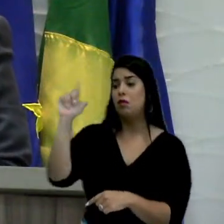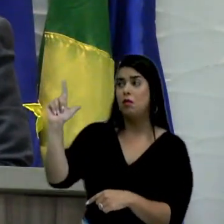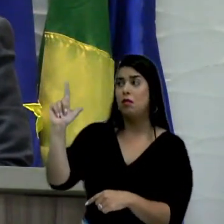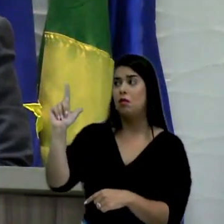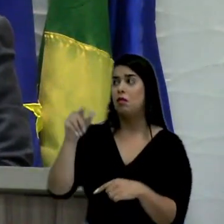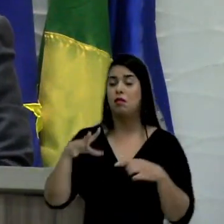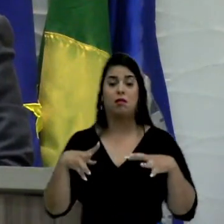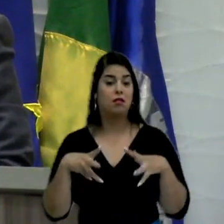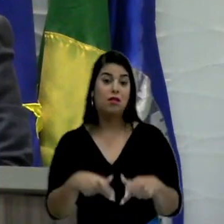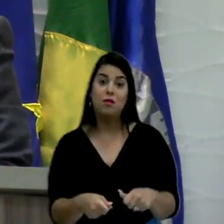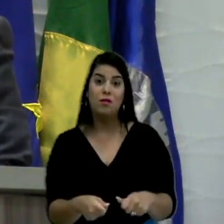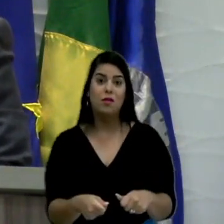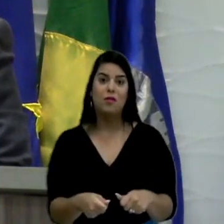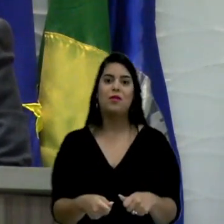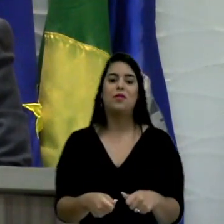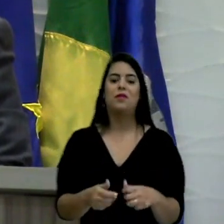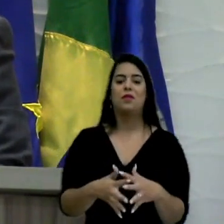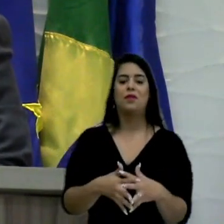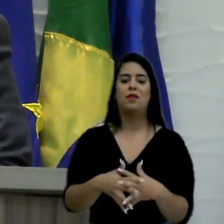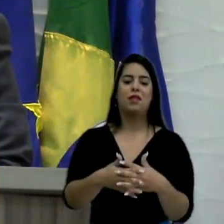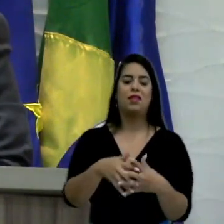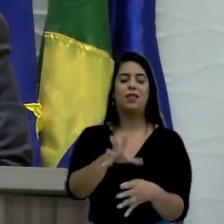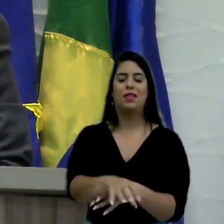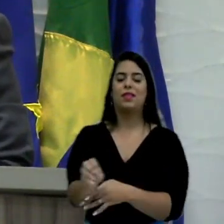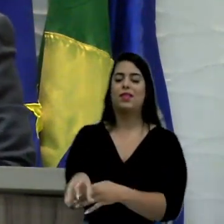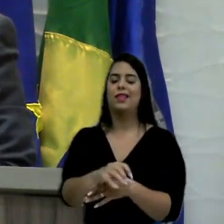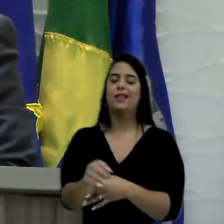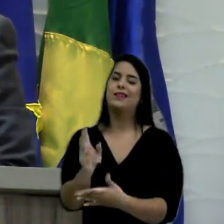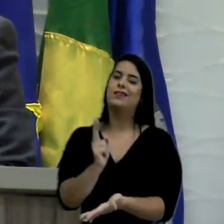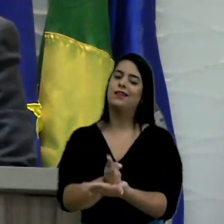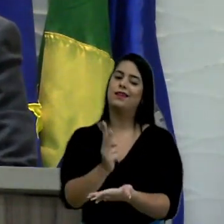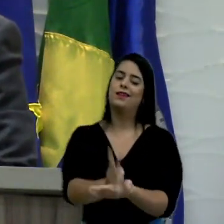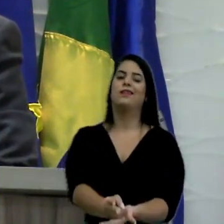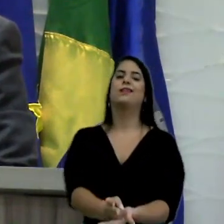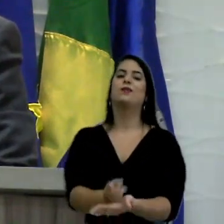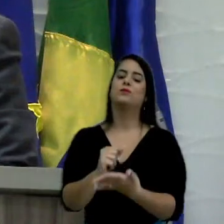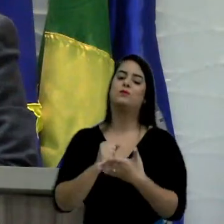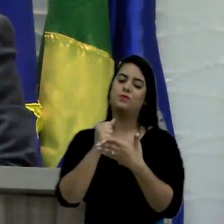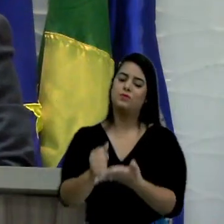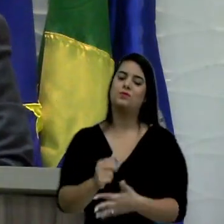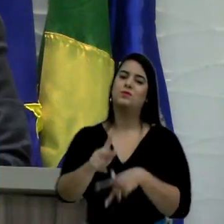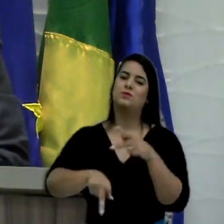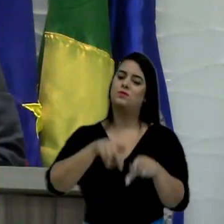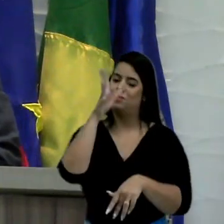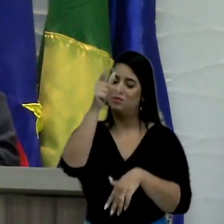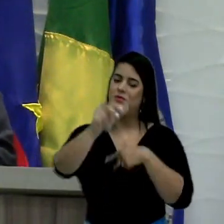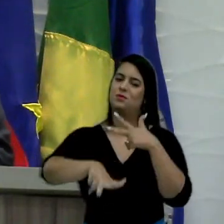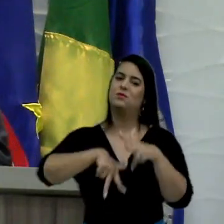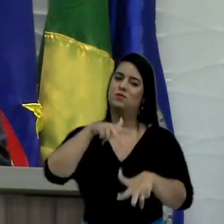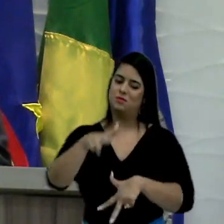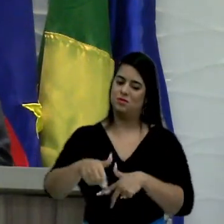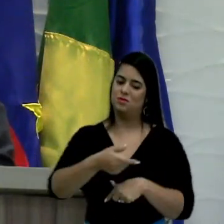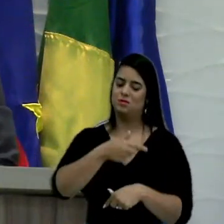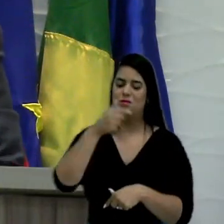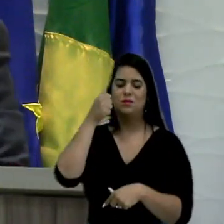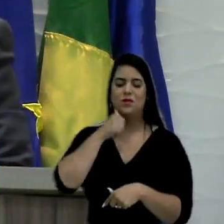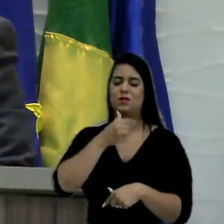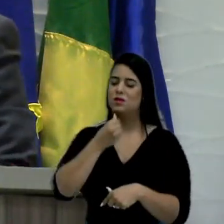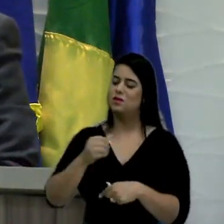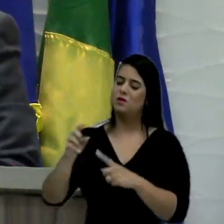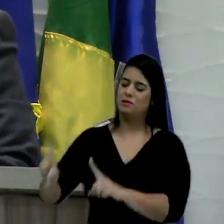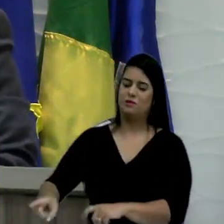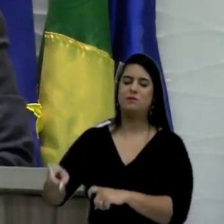todos os tratores que sempre tiveram à disposição do povo de São Bentuna, do agricultor e da agricultora de São